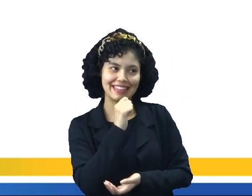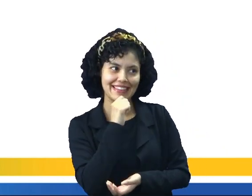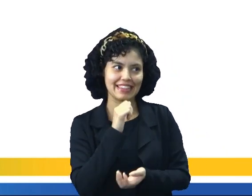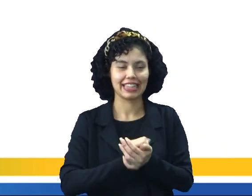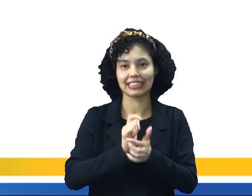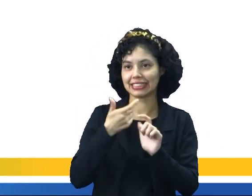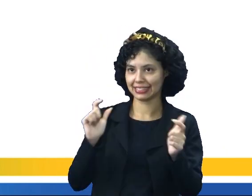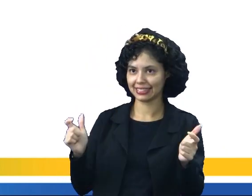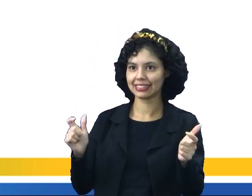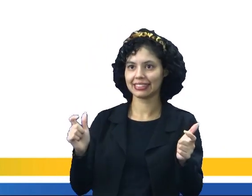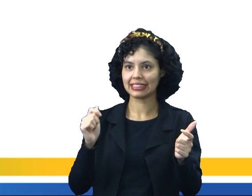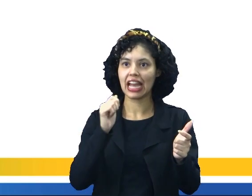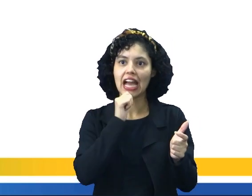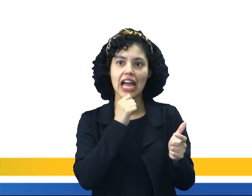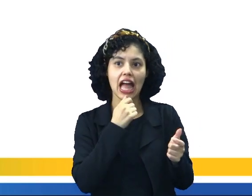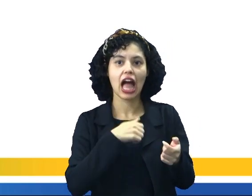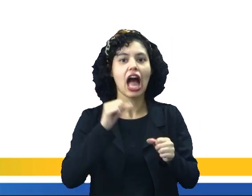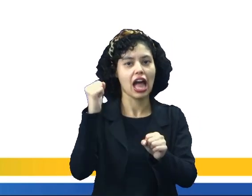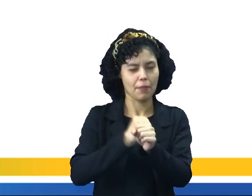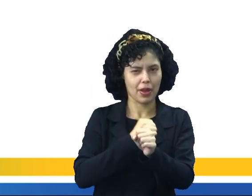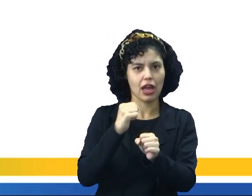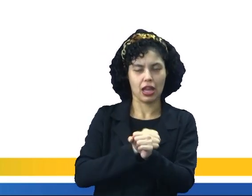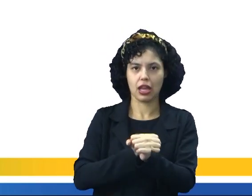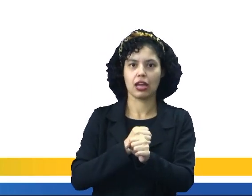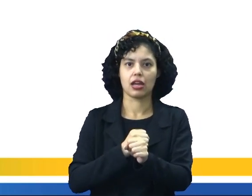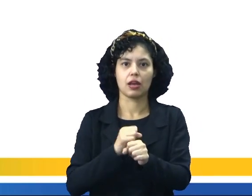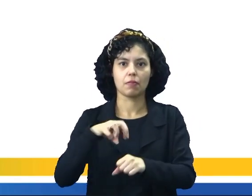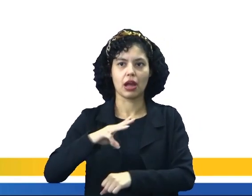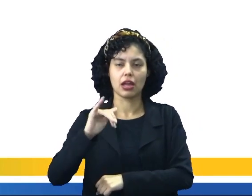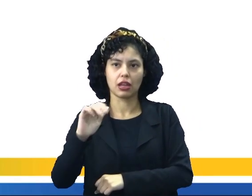aí a grandiosidade da arquitetura maia.